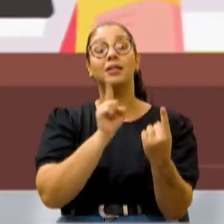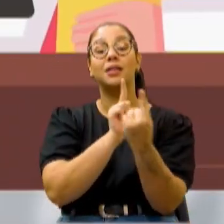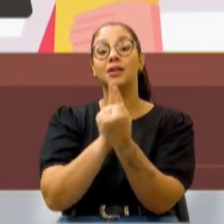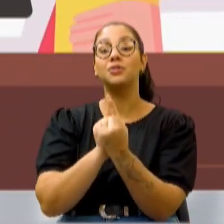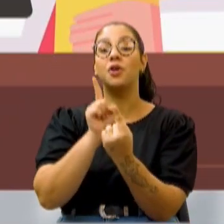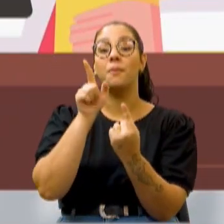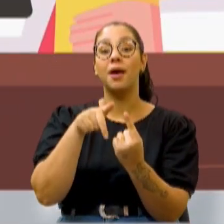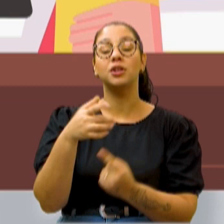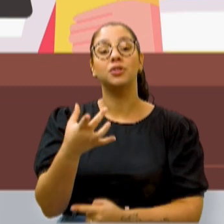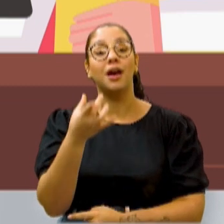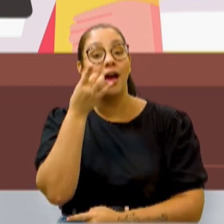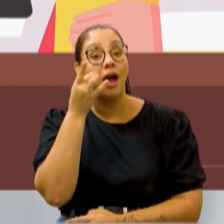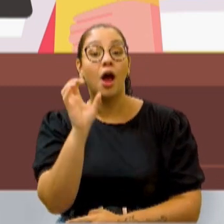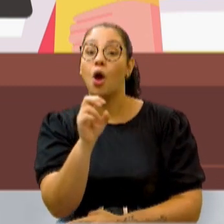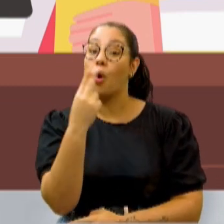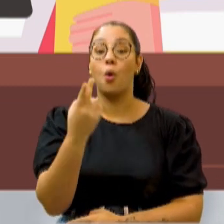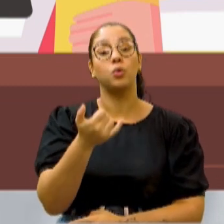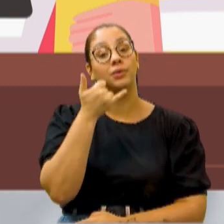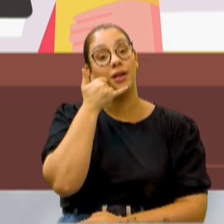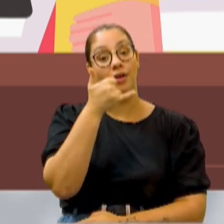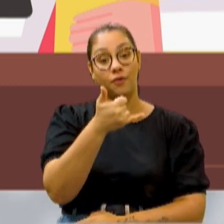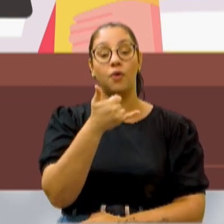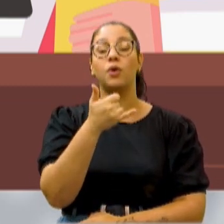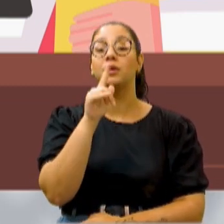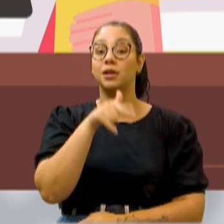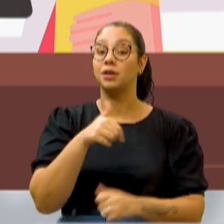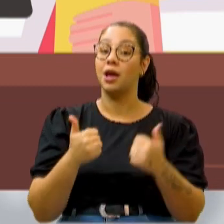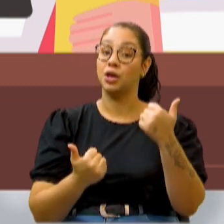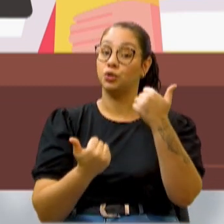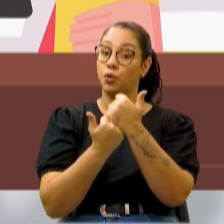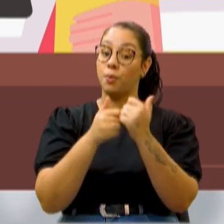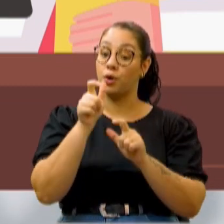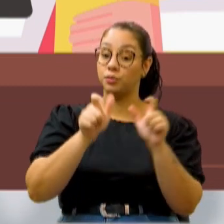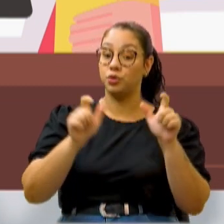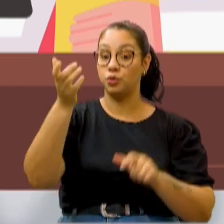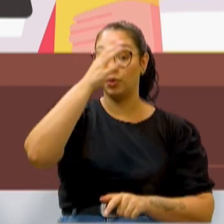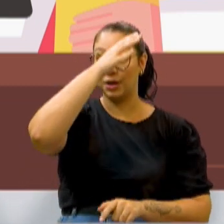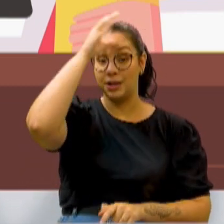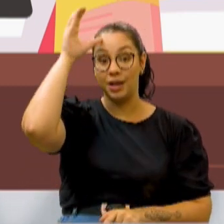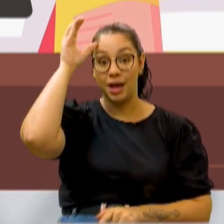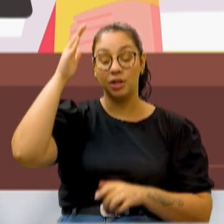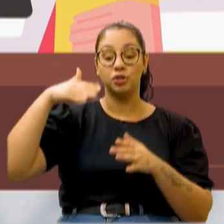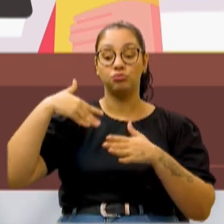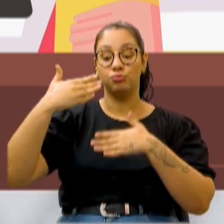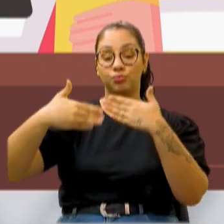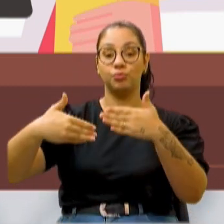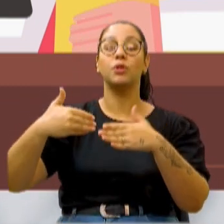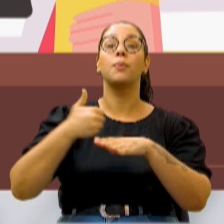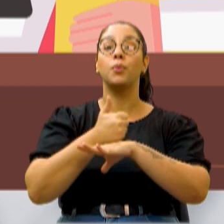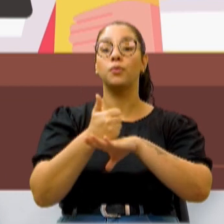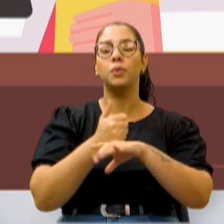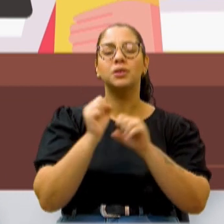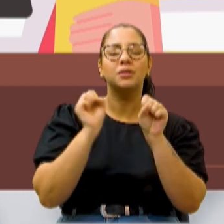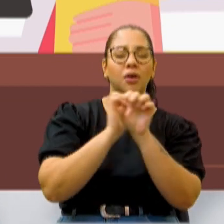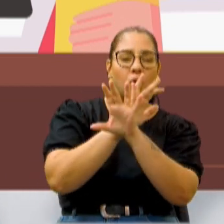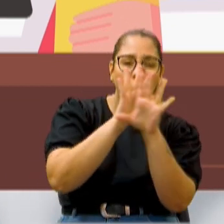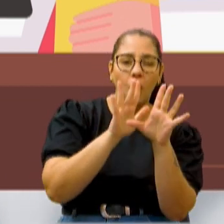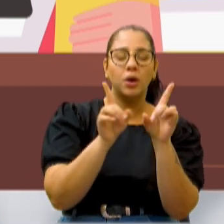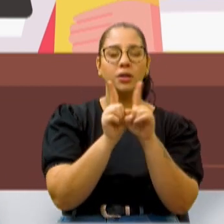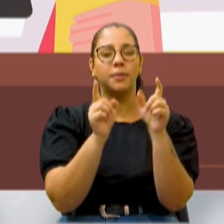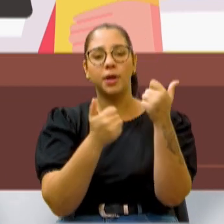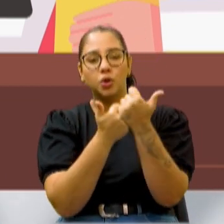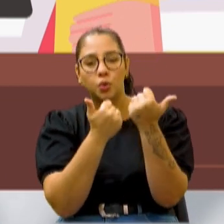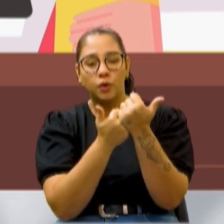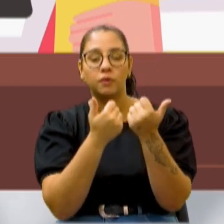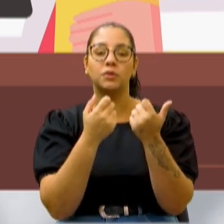O atendente faz o atendimento pessoal ou telefônico e garante o suporte necessário ao cliente. E durante esse processo, o profissional